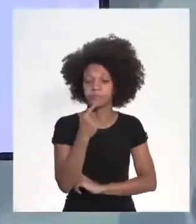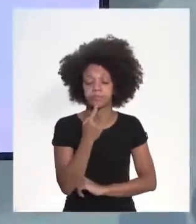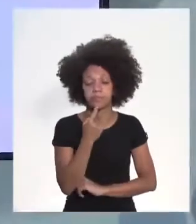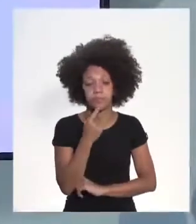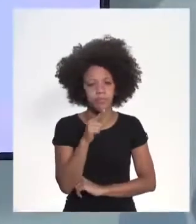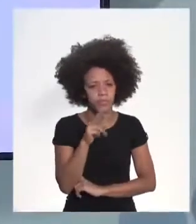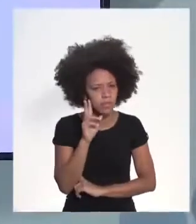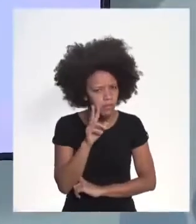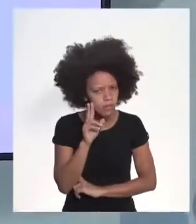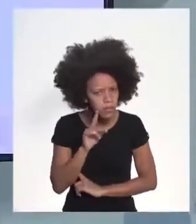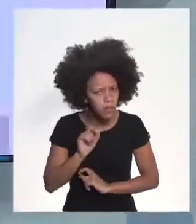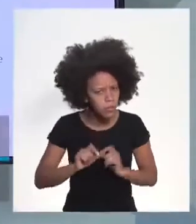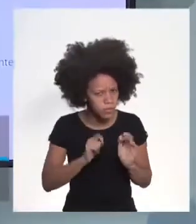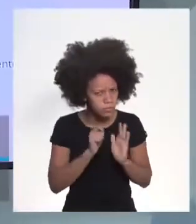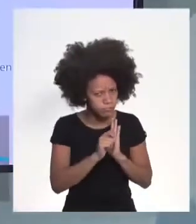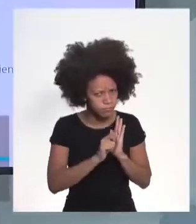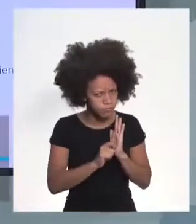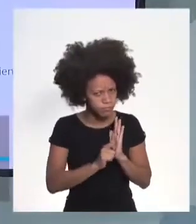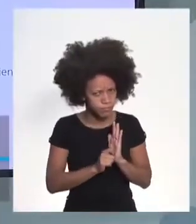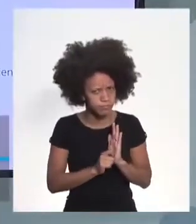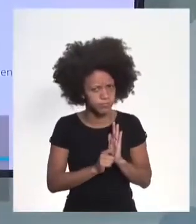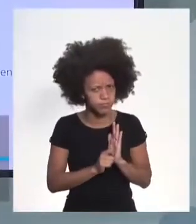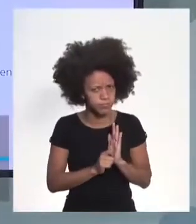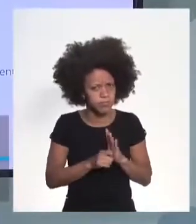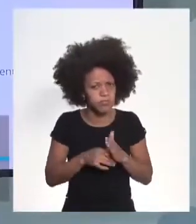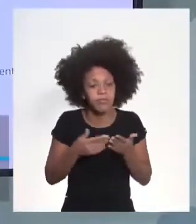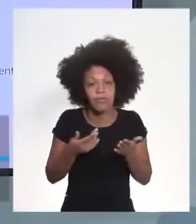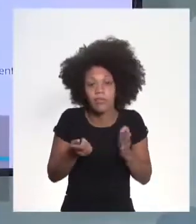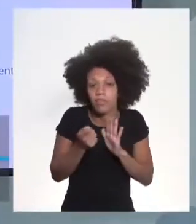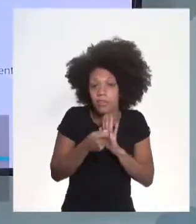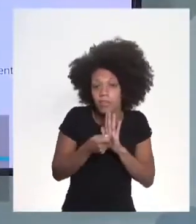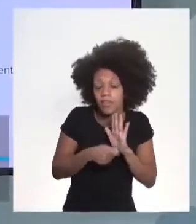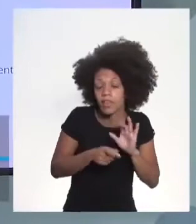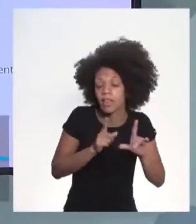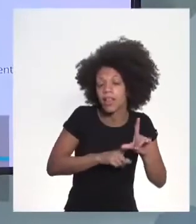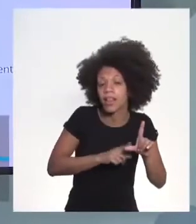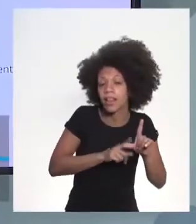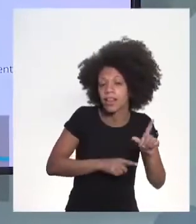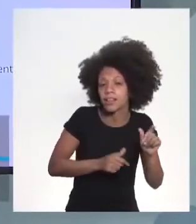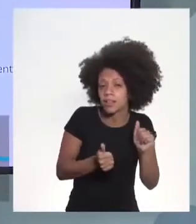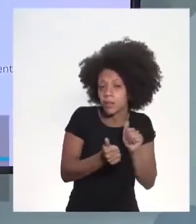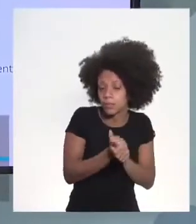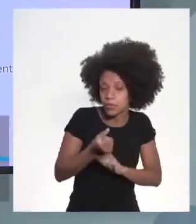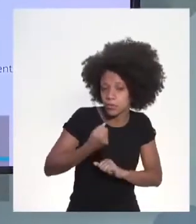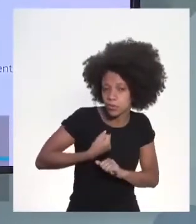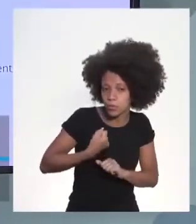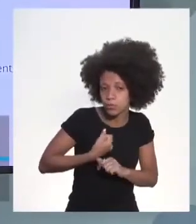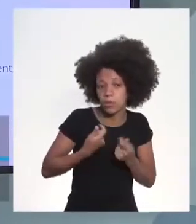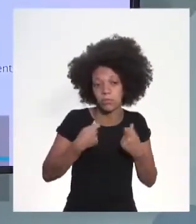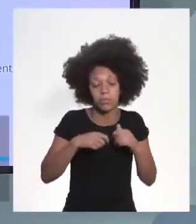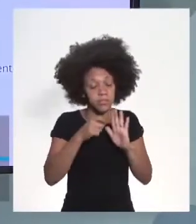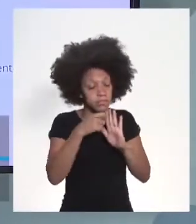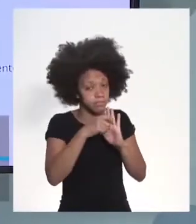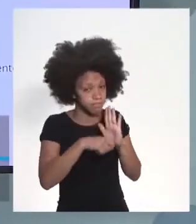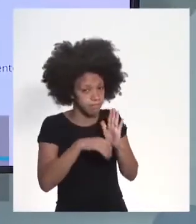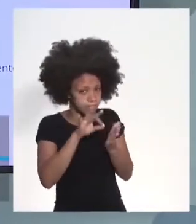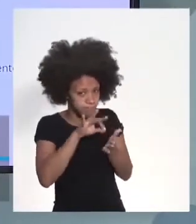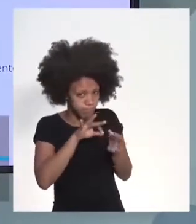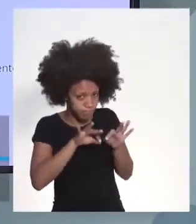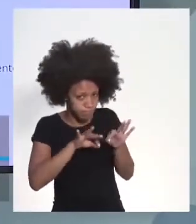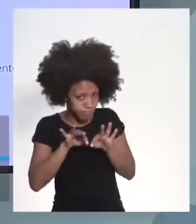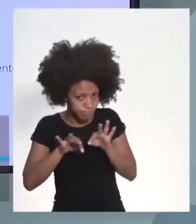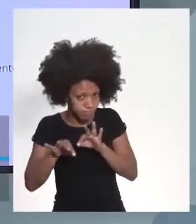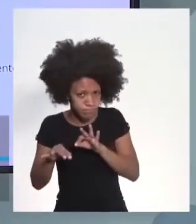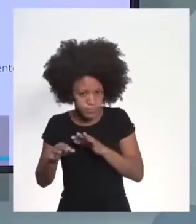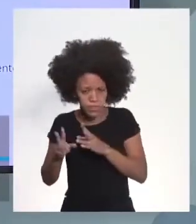você se Escreva na forma algébrica é escrever com aquelas letrinhas né a gente montar a expressão Zinho Igual essa